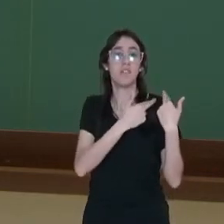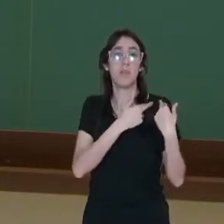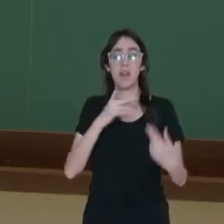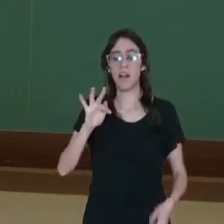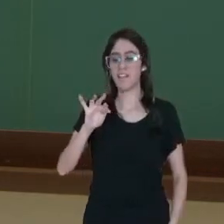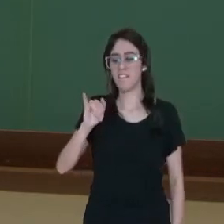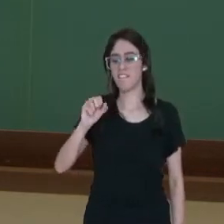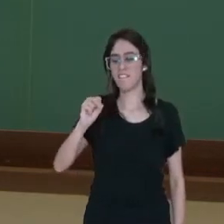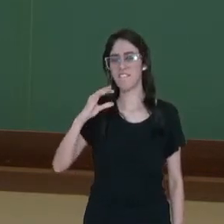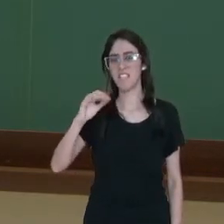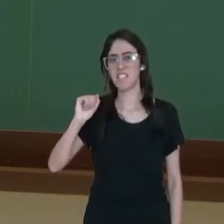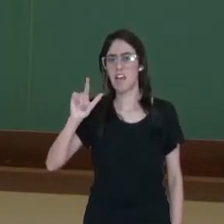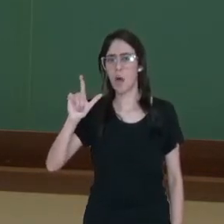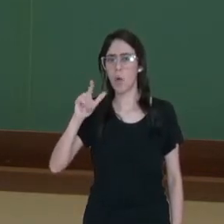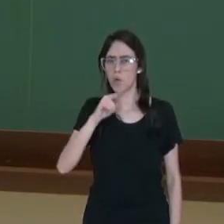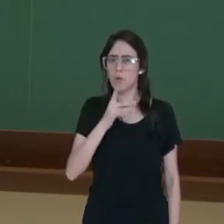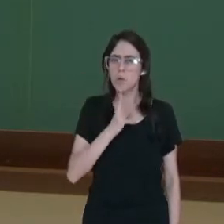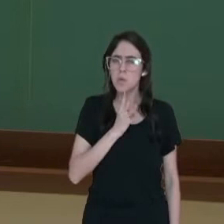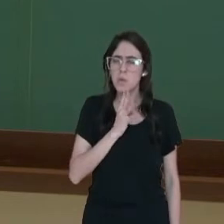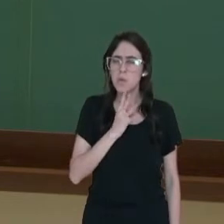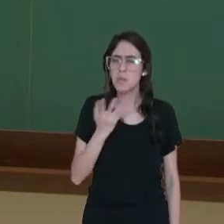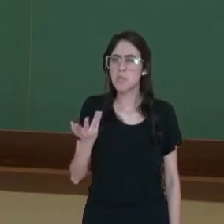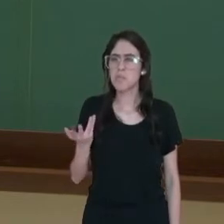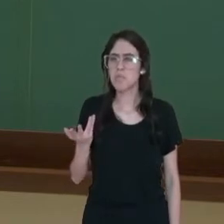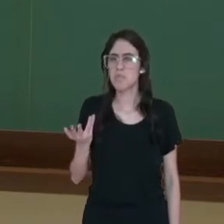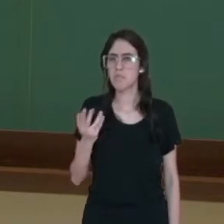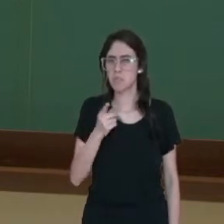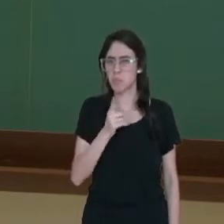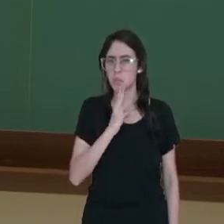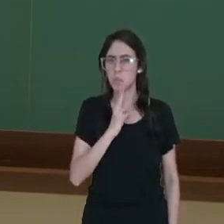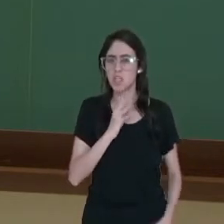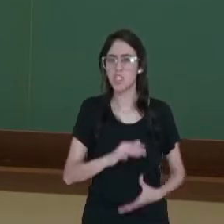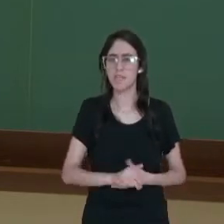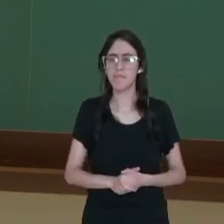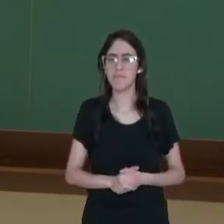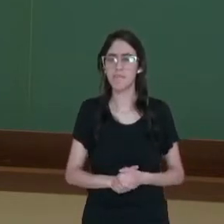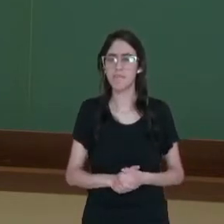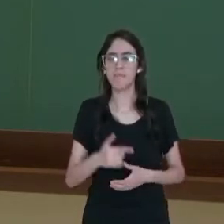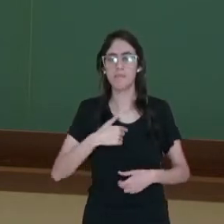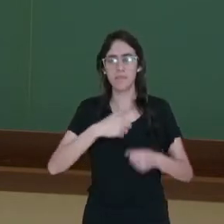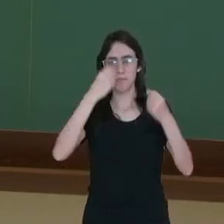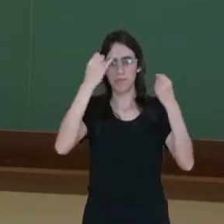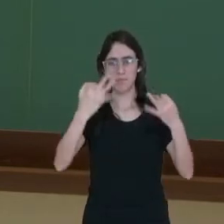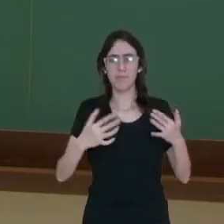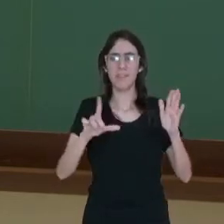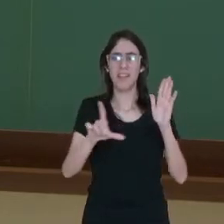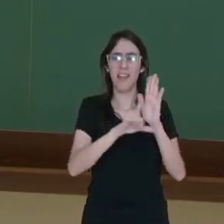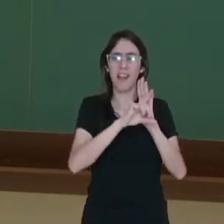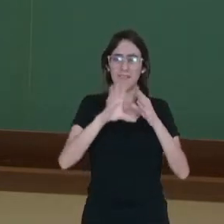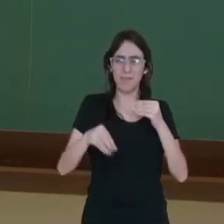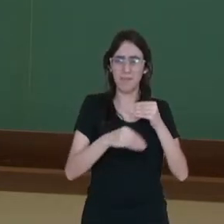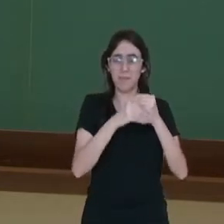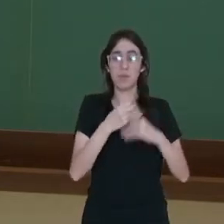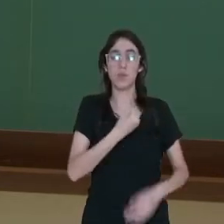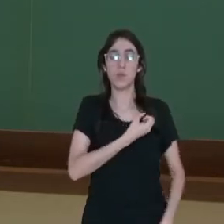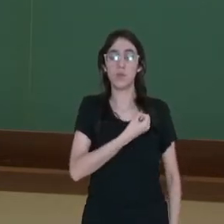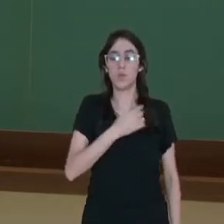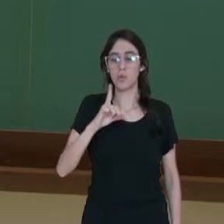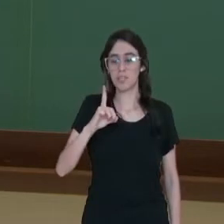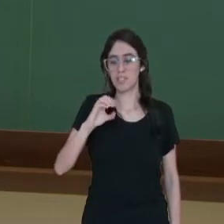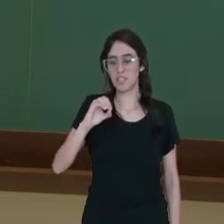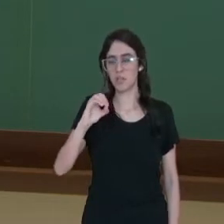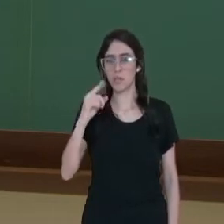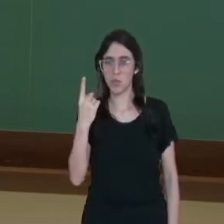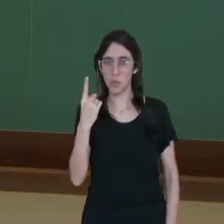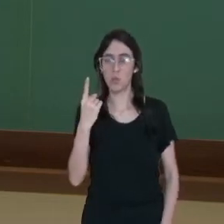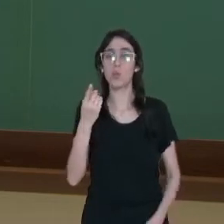Responsabilidade Fiscal? Sabe o que se trata isso? A gente está falando da Lei Complementar número 101, que foi aprovada